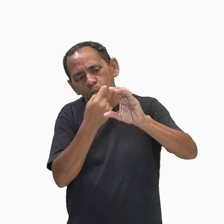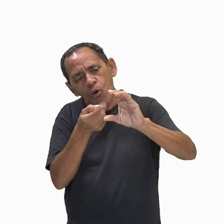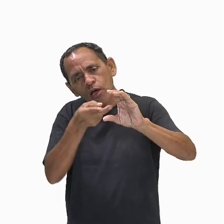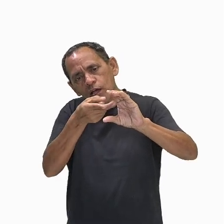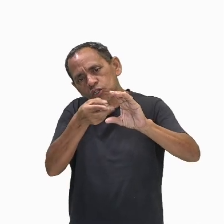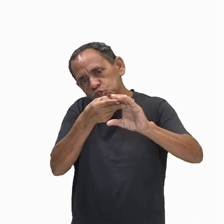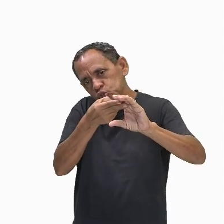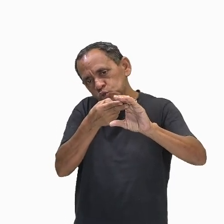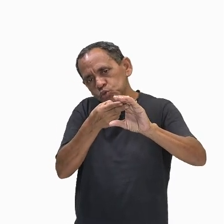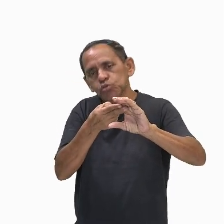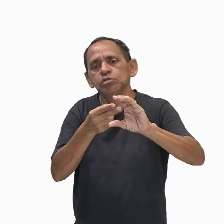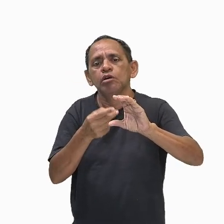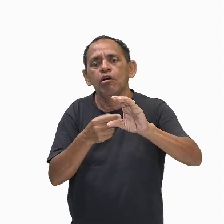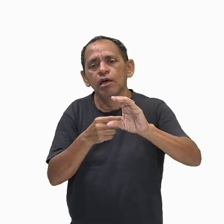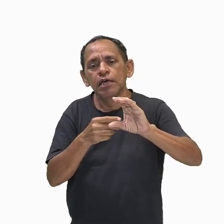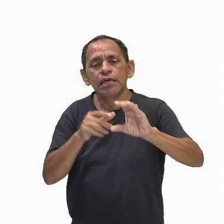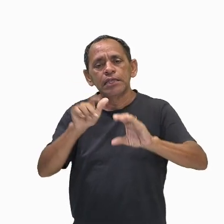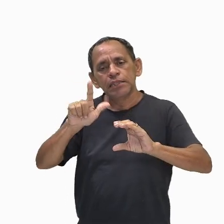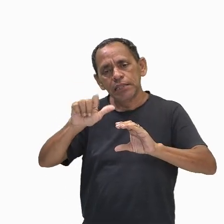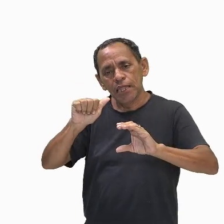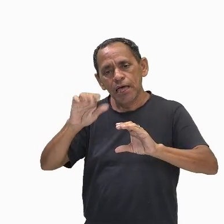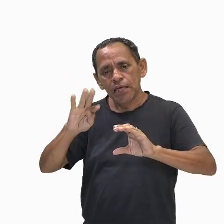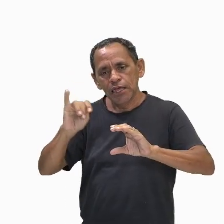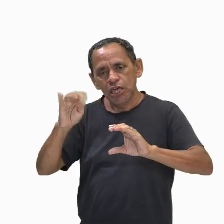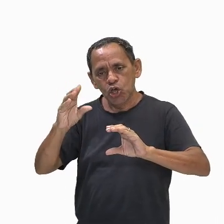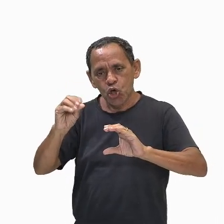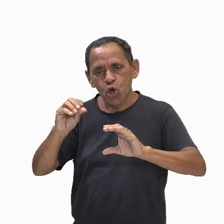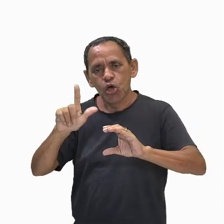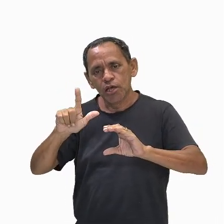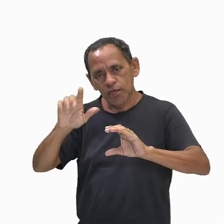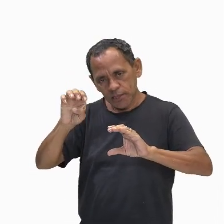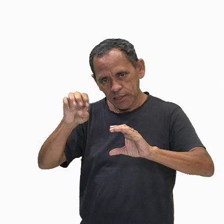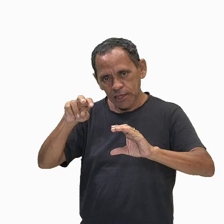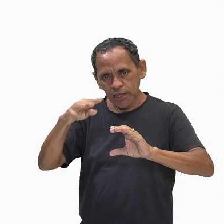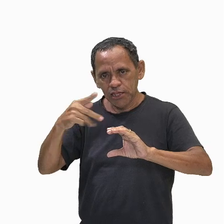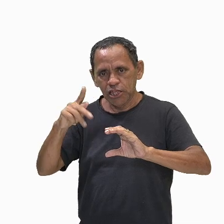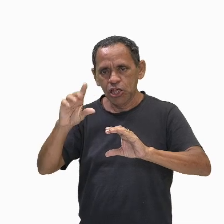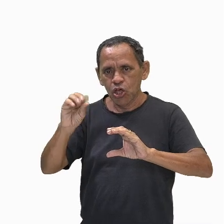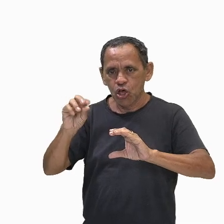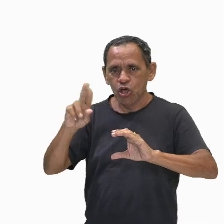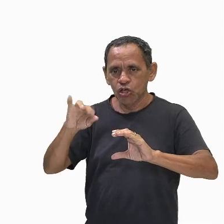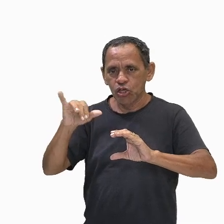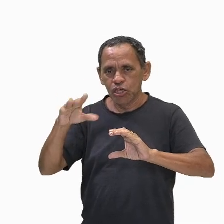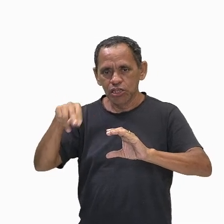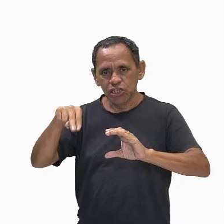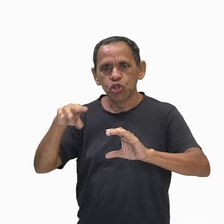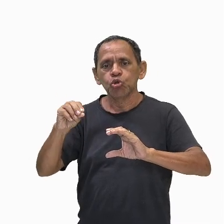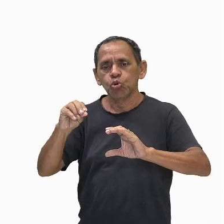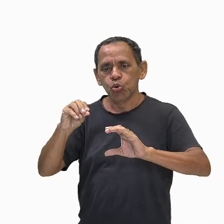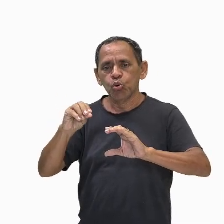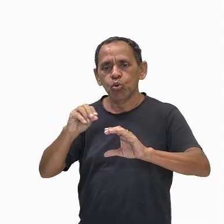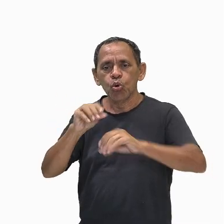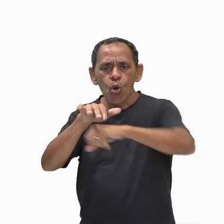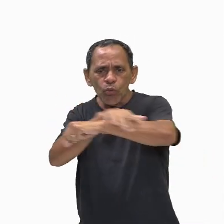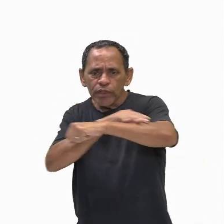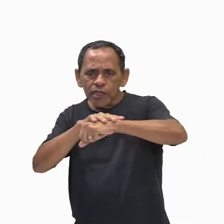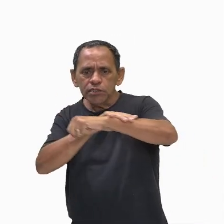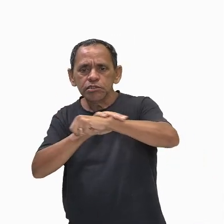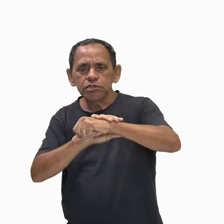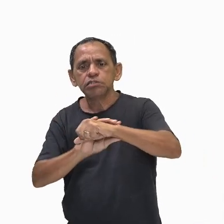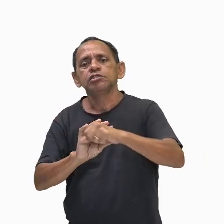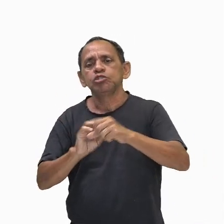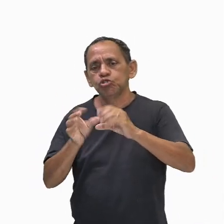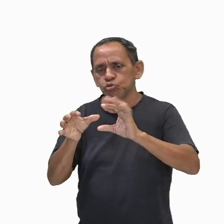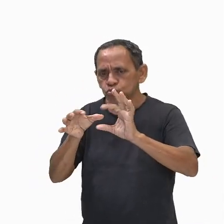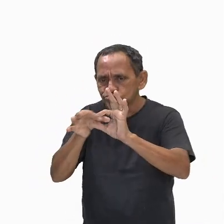lábio leporino, ou no céu, que é a fenda palatina, ou em ambos, se o tecido não se unir completamente durante a gestação.